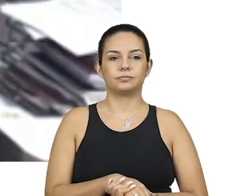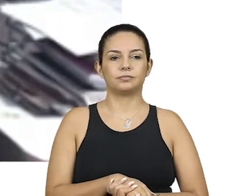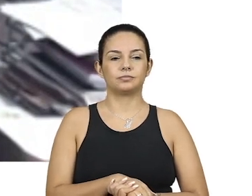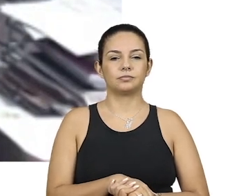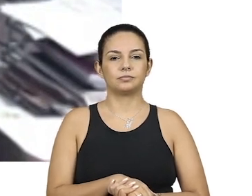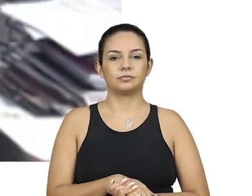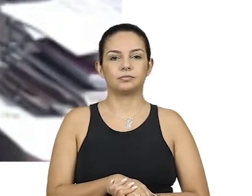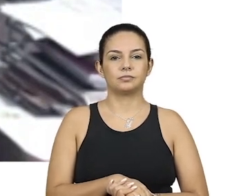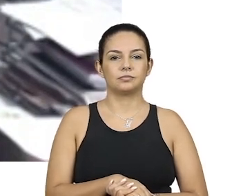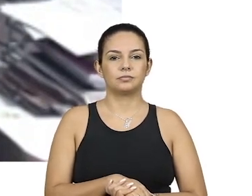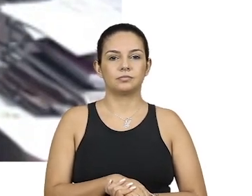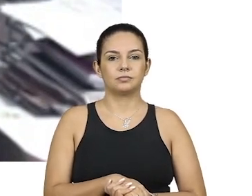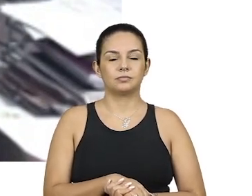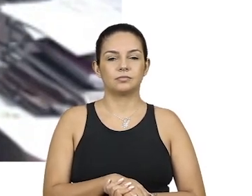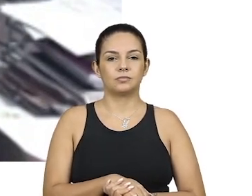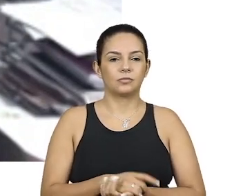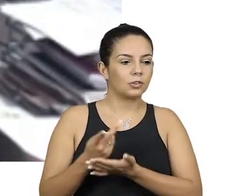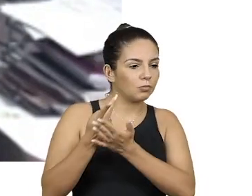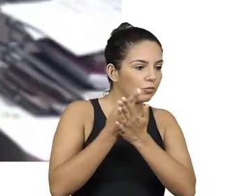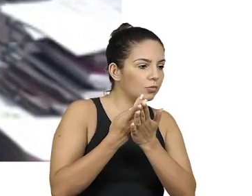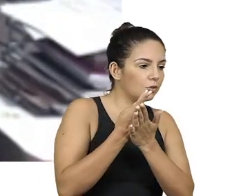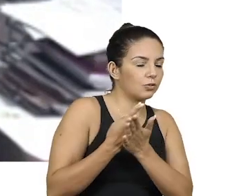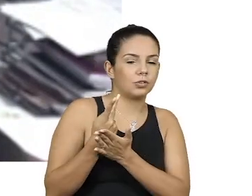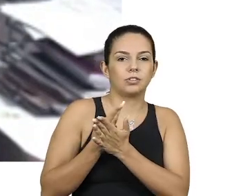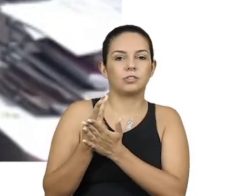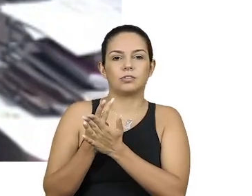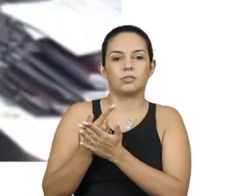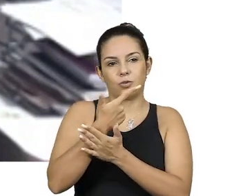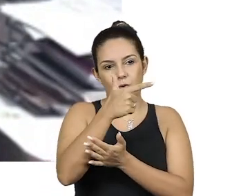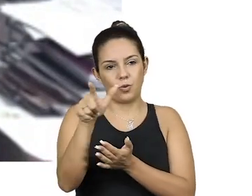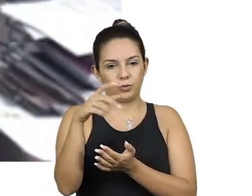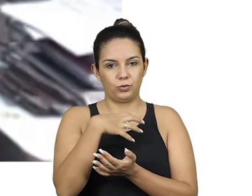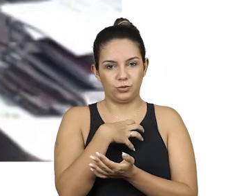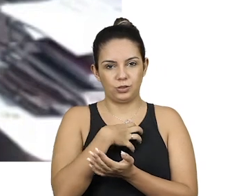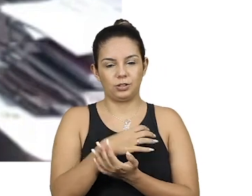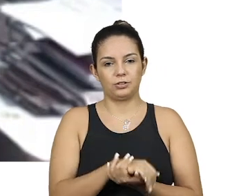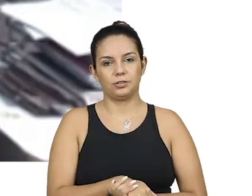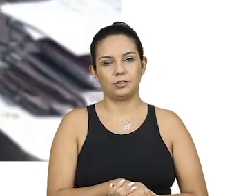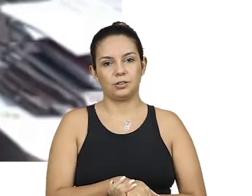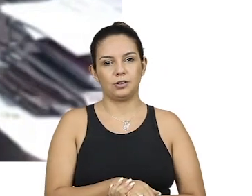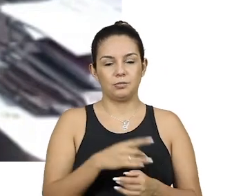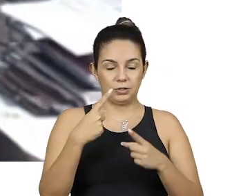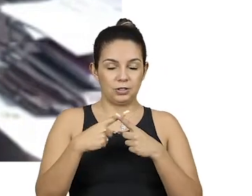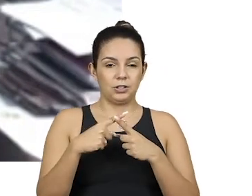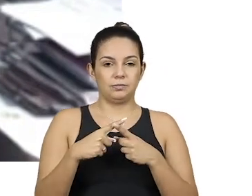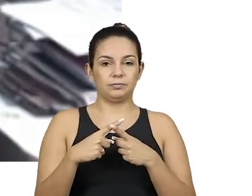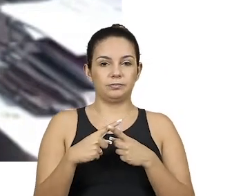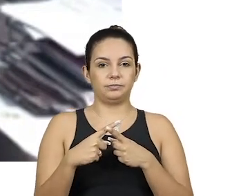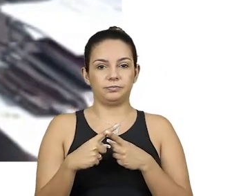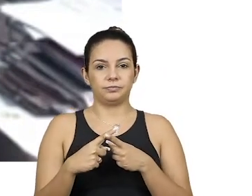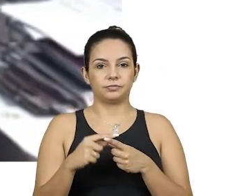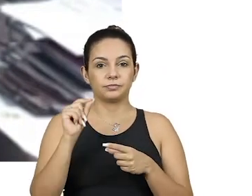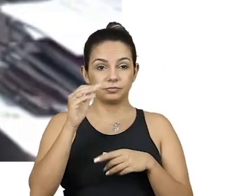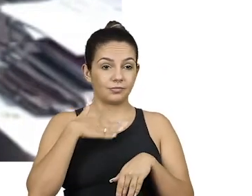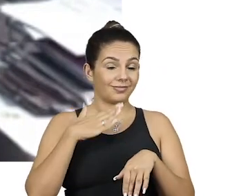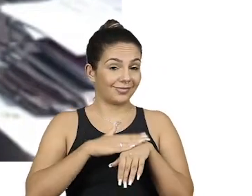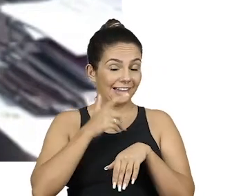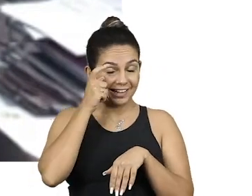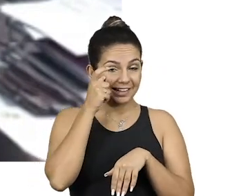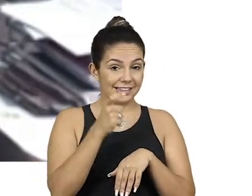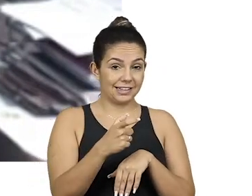a caçar de outra forma. Porque o que mais interessa de um